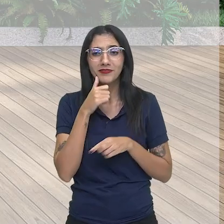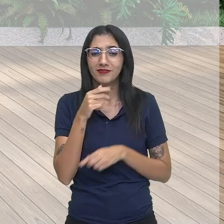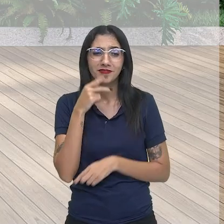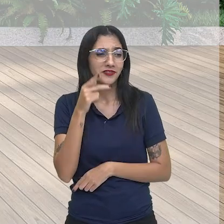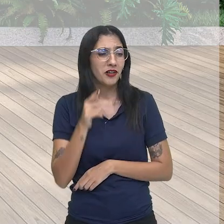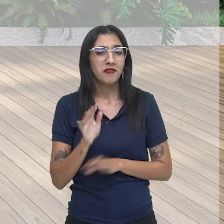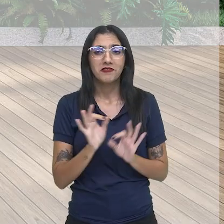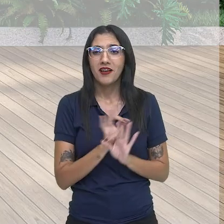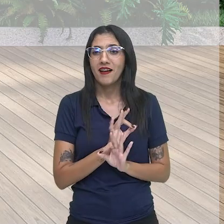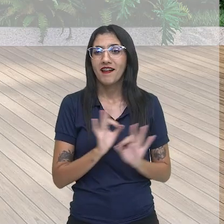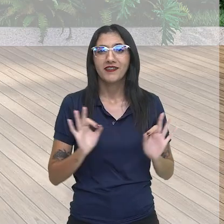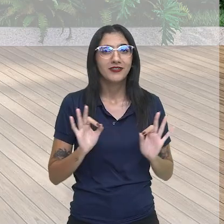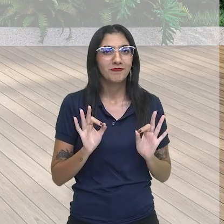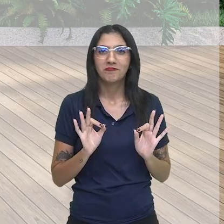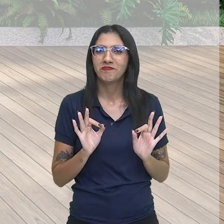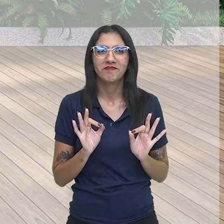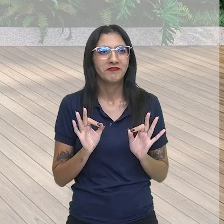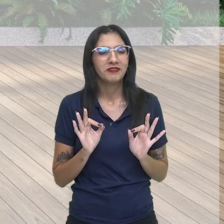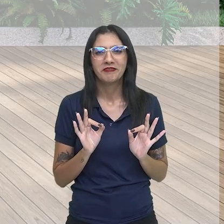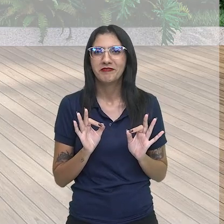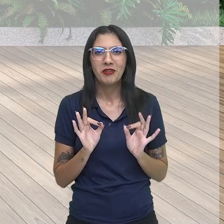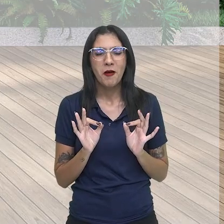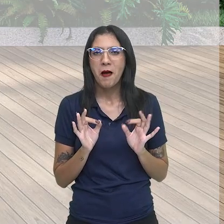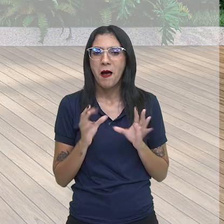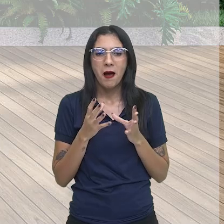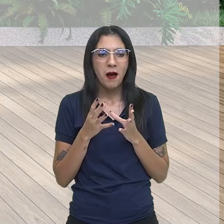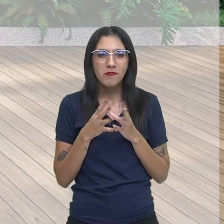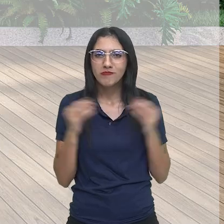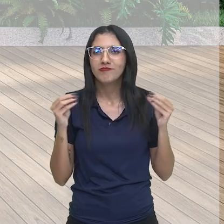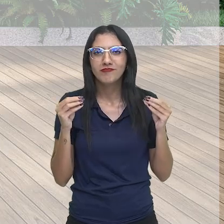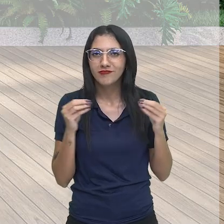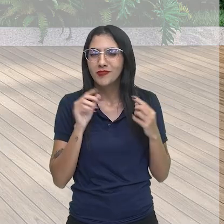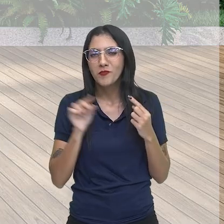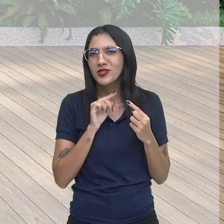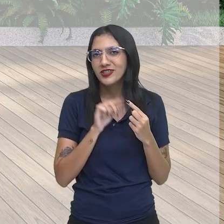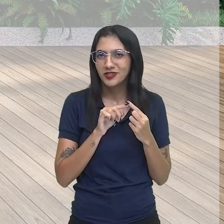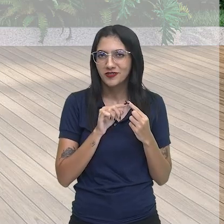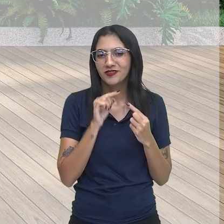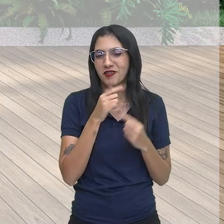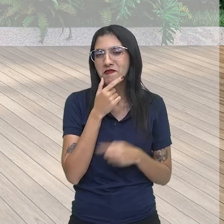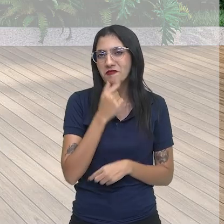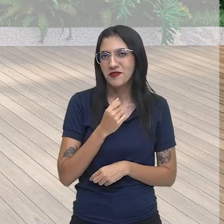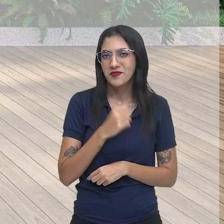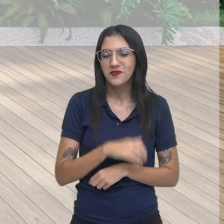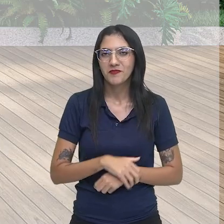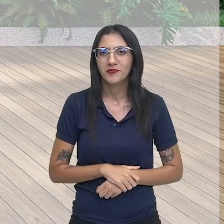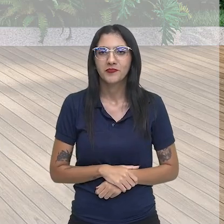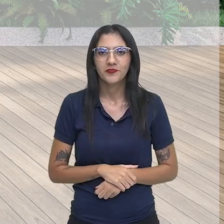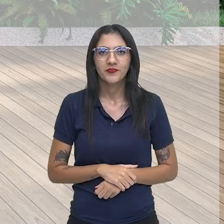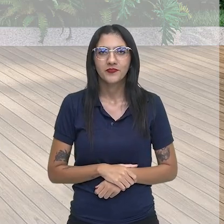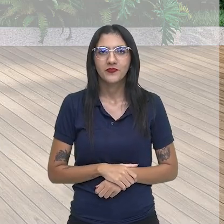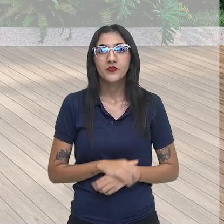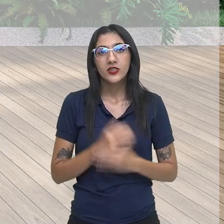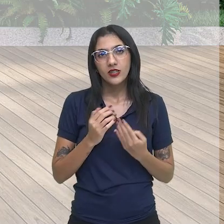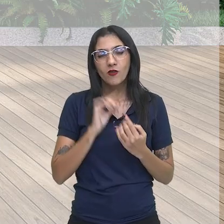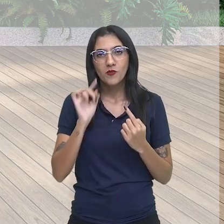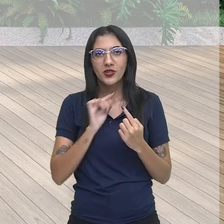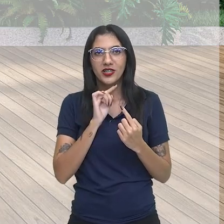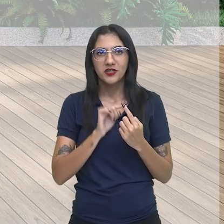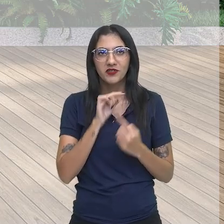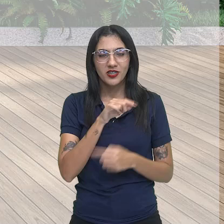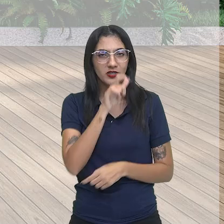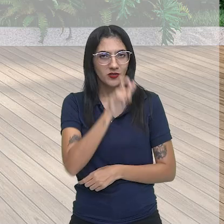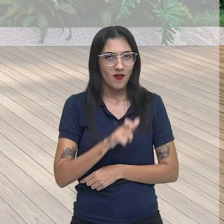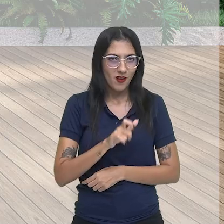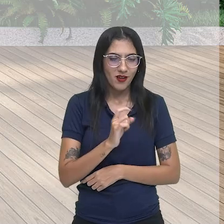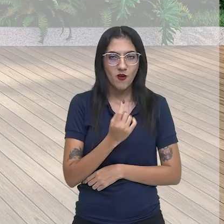com o discurso, né, do jovem. Então, gente, a intenção dele era uma,